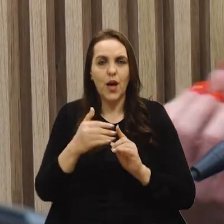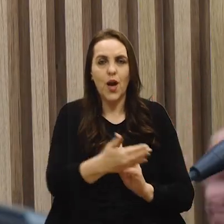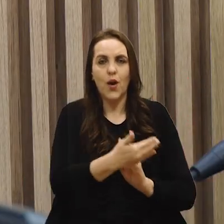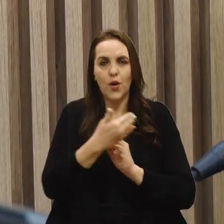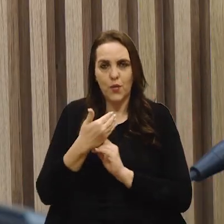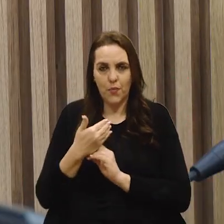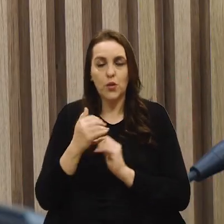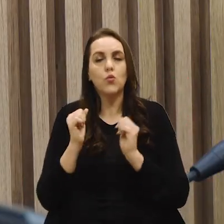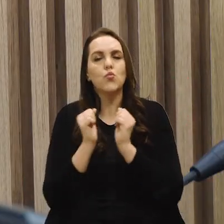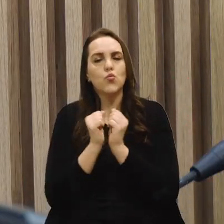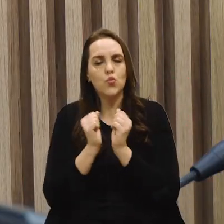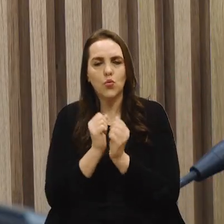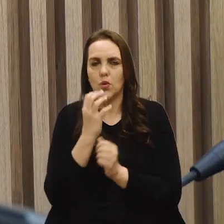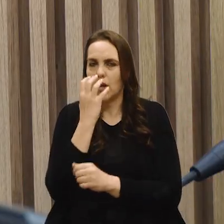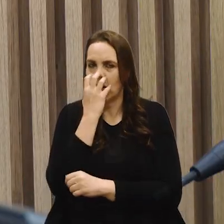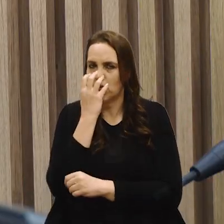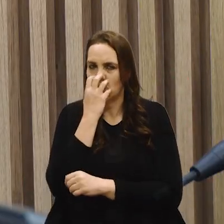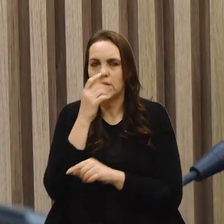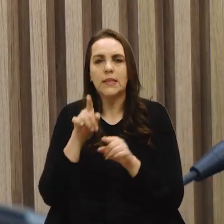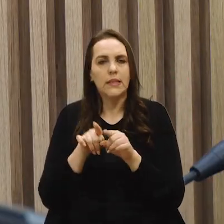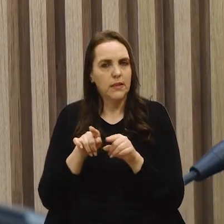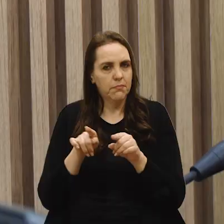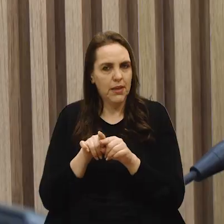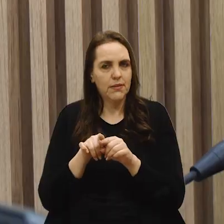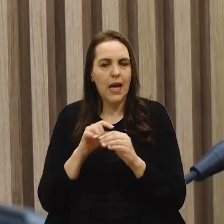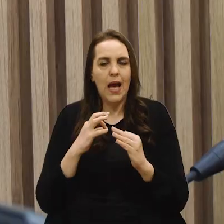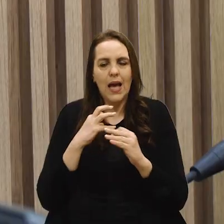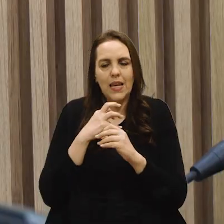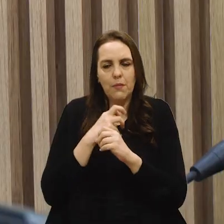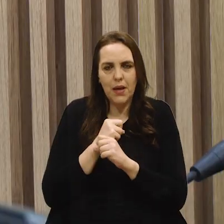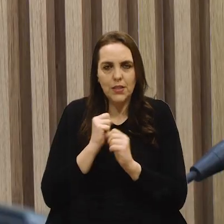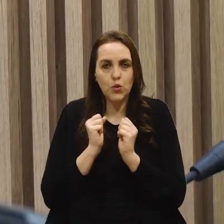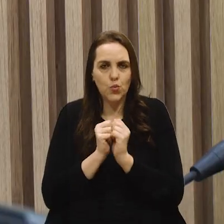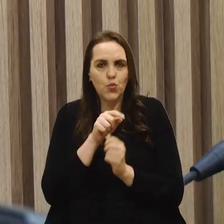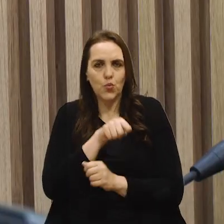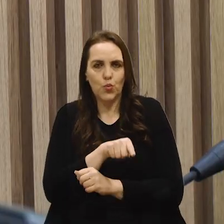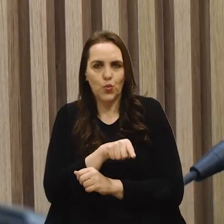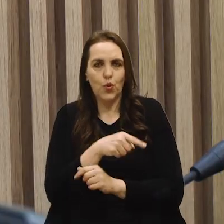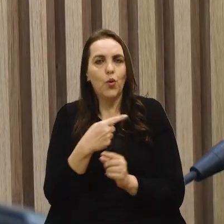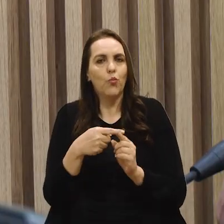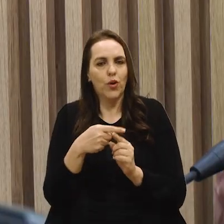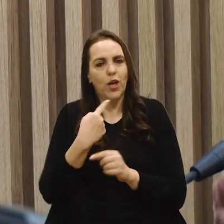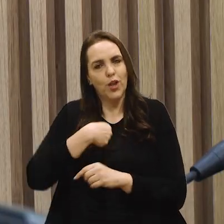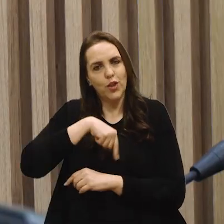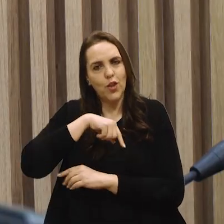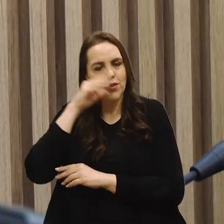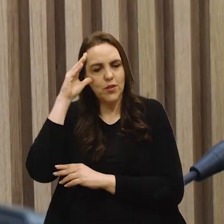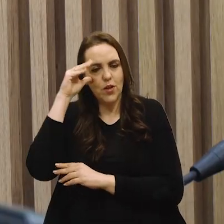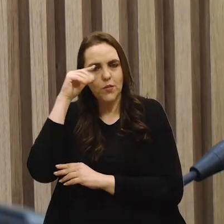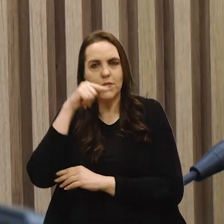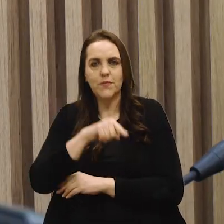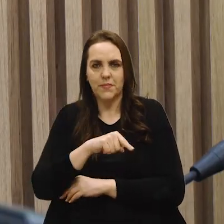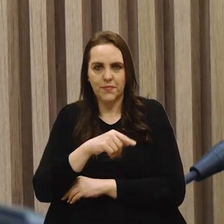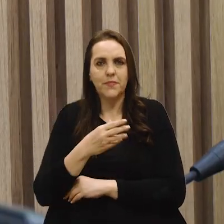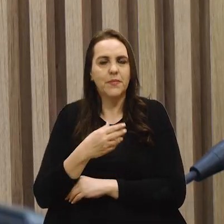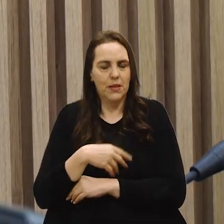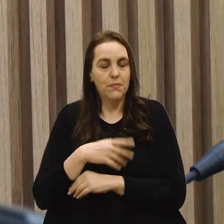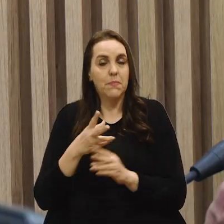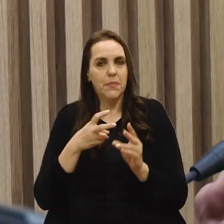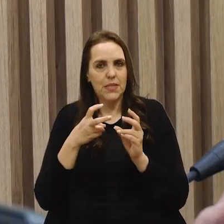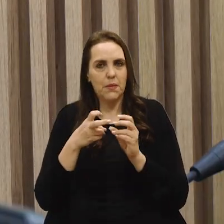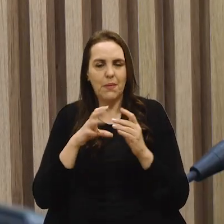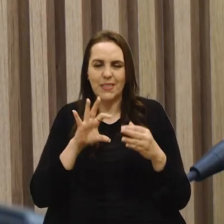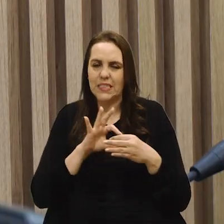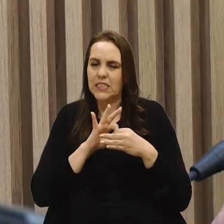acolhe os seus cachorros, os seus animais de estimação, porque é algo que a gente observa muito com eles, né?